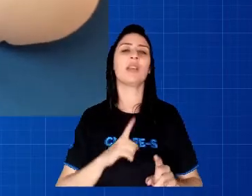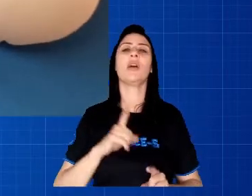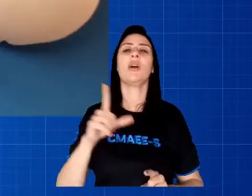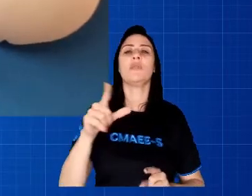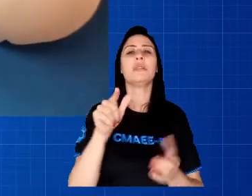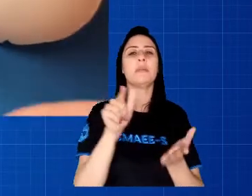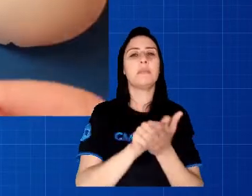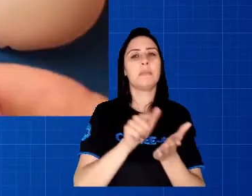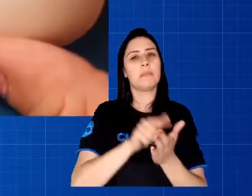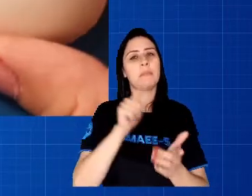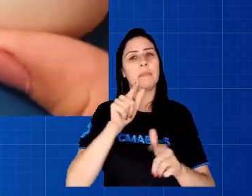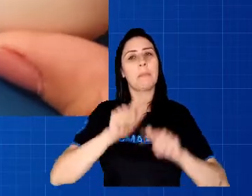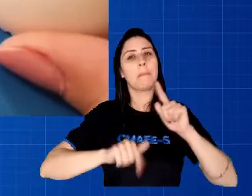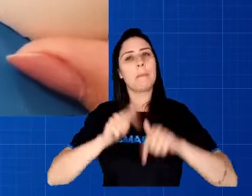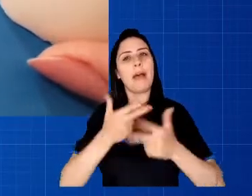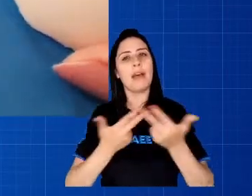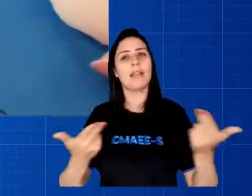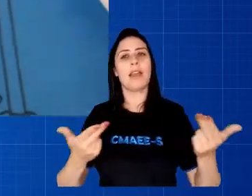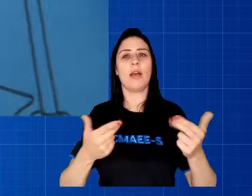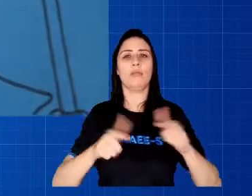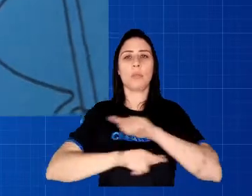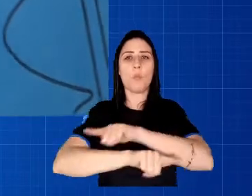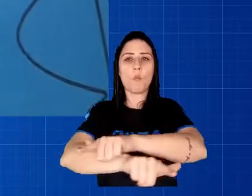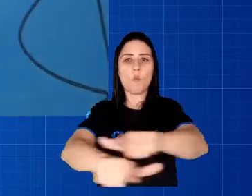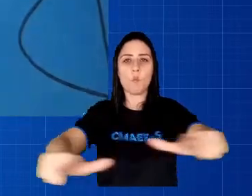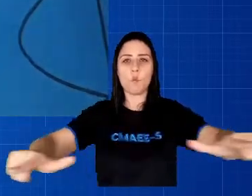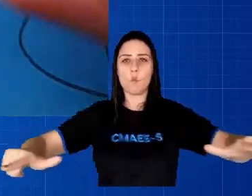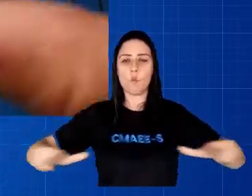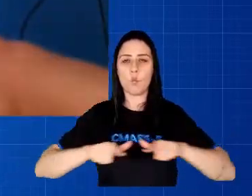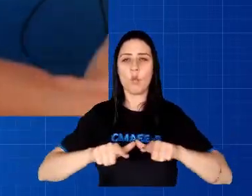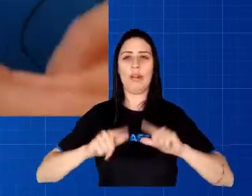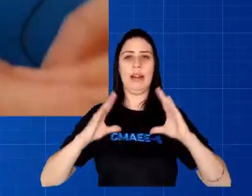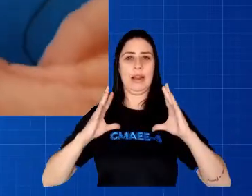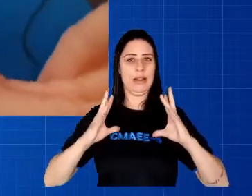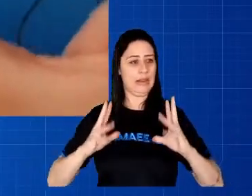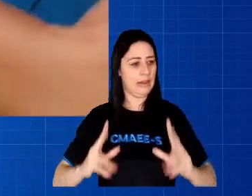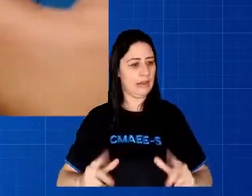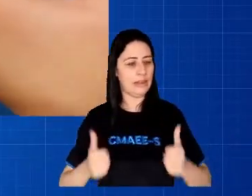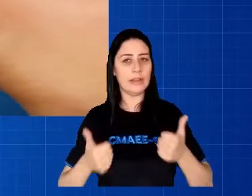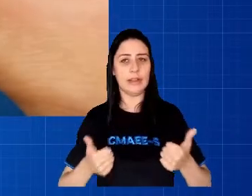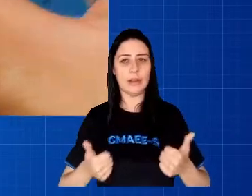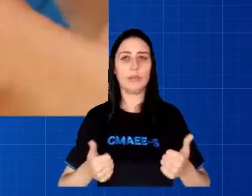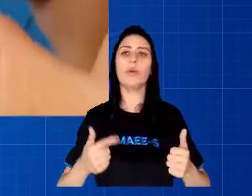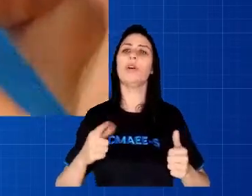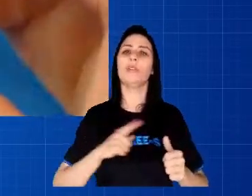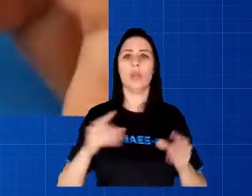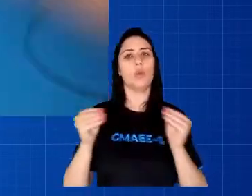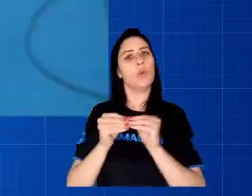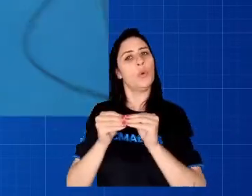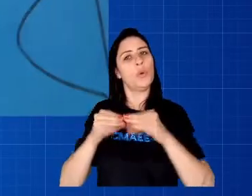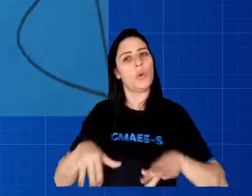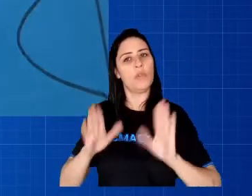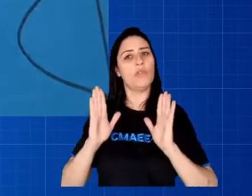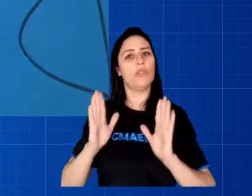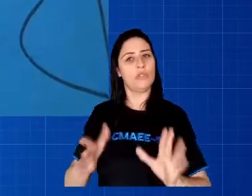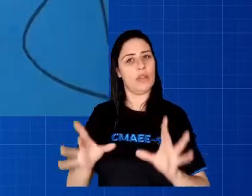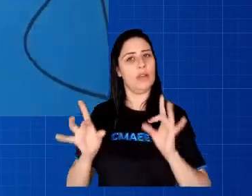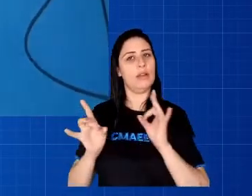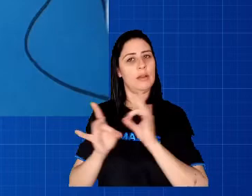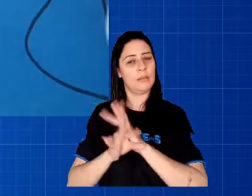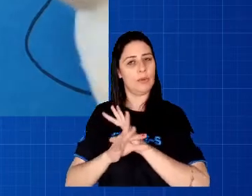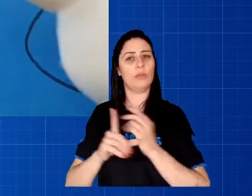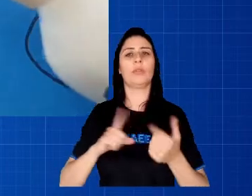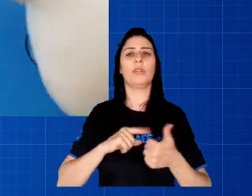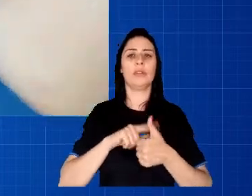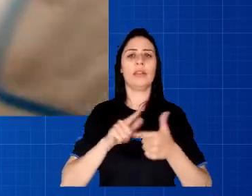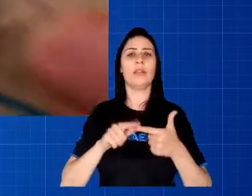parte do material, justamente para poder ter uma área de trabalho maior. Eu tenho a casca de ovo na minha mão, tenho